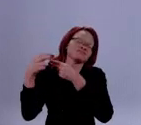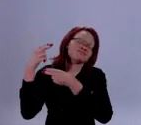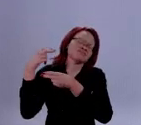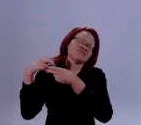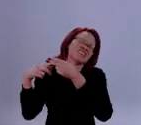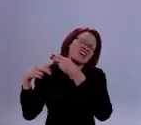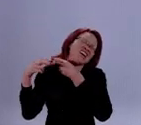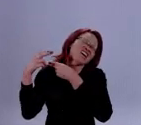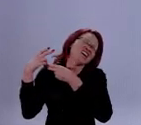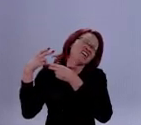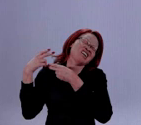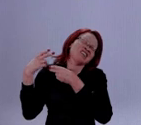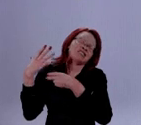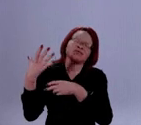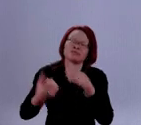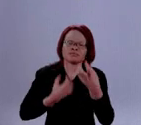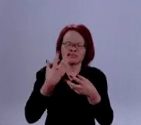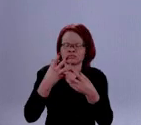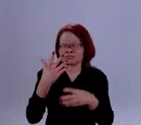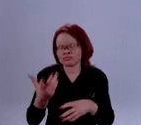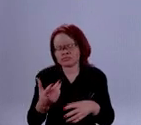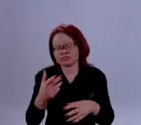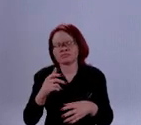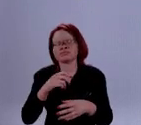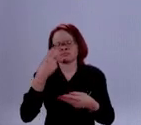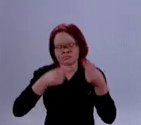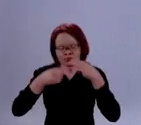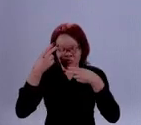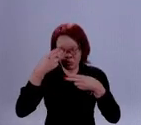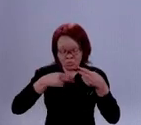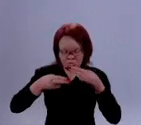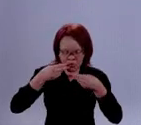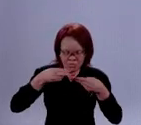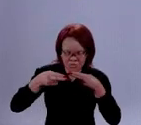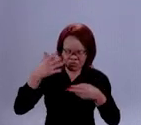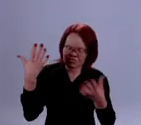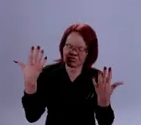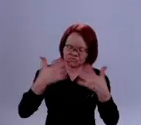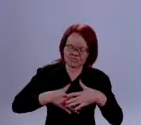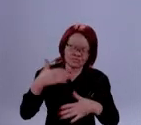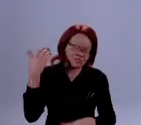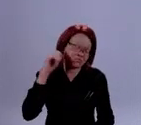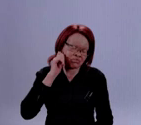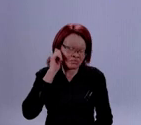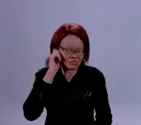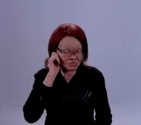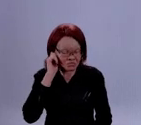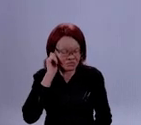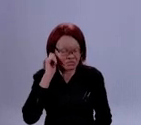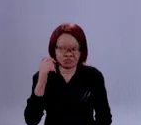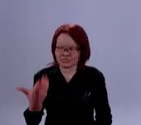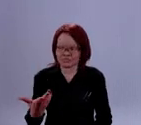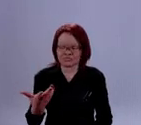histórias que são antigas e um jantar que é saboroso correto este